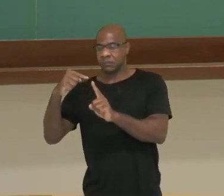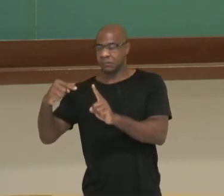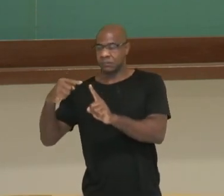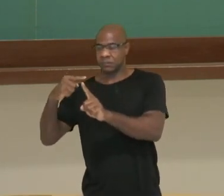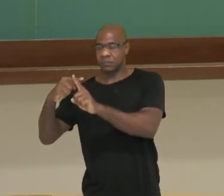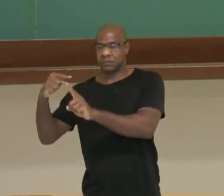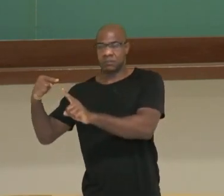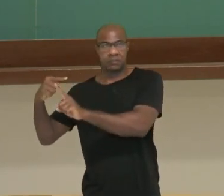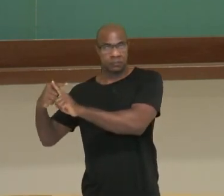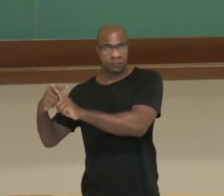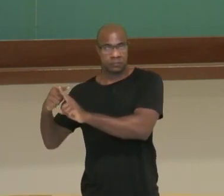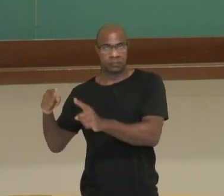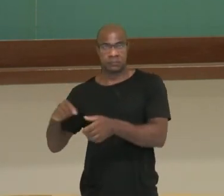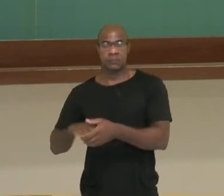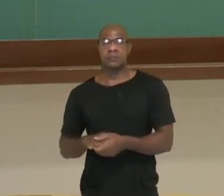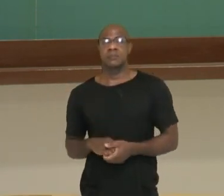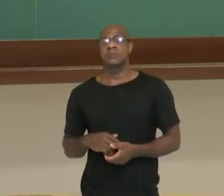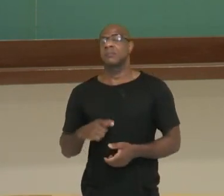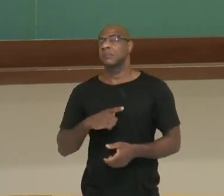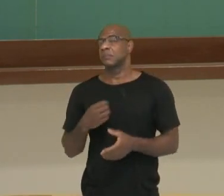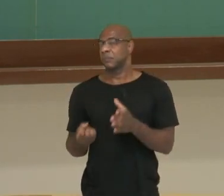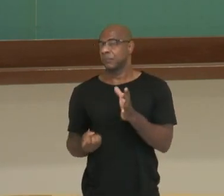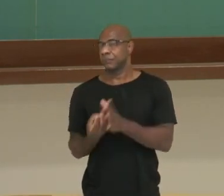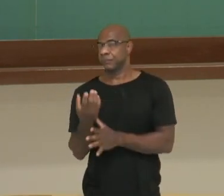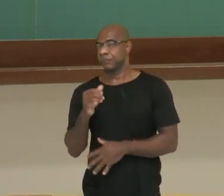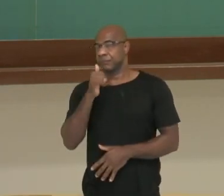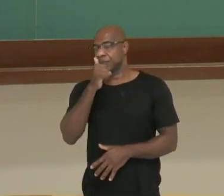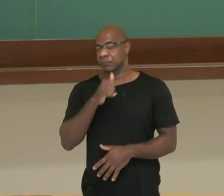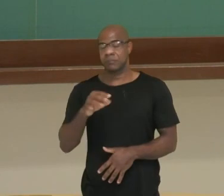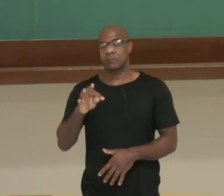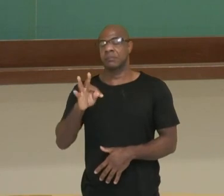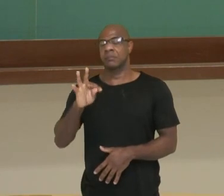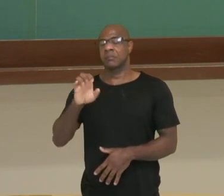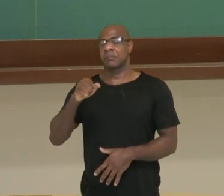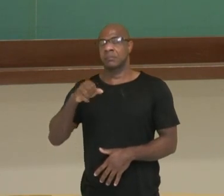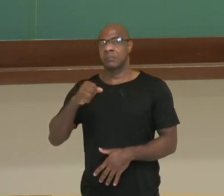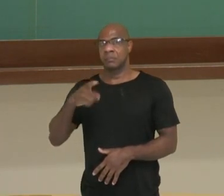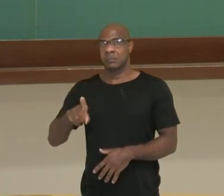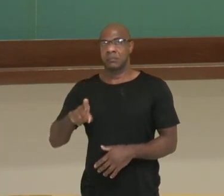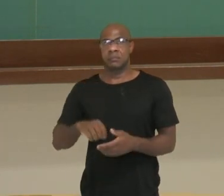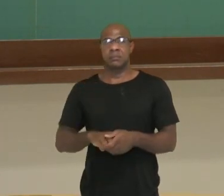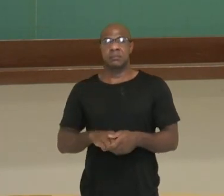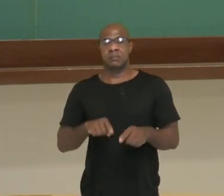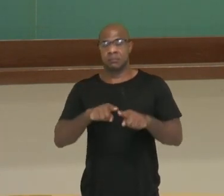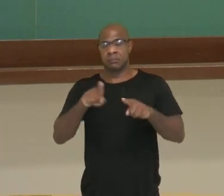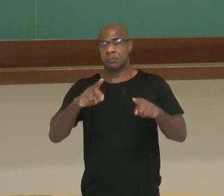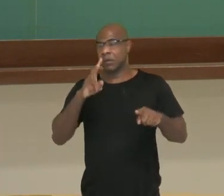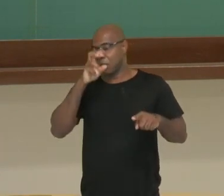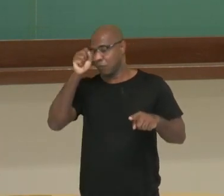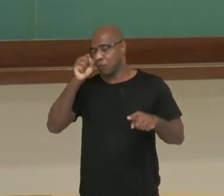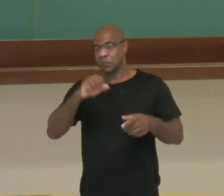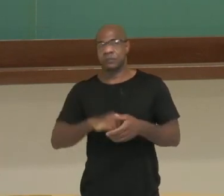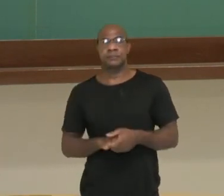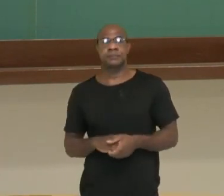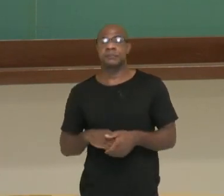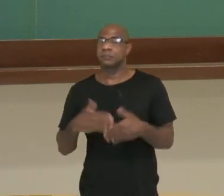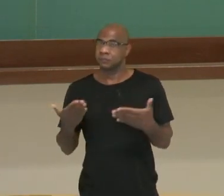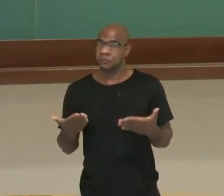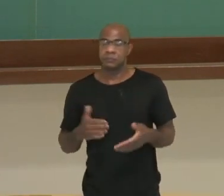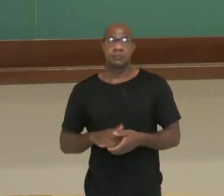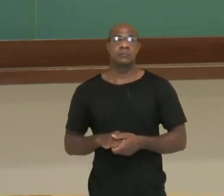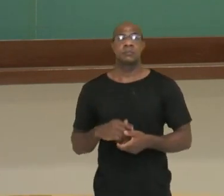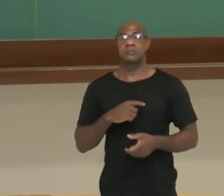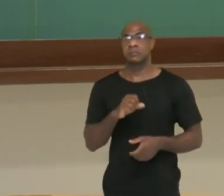aumentar a potência aumentando a tensão, não aumentando a corrente, tá? Então, é recomendável para aparelhos que usam